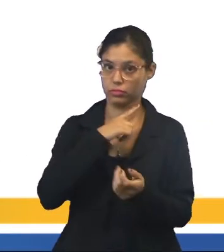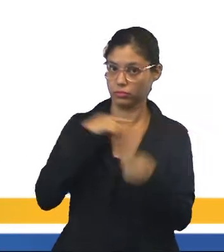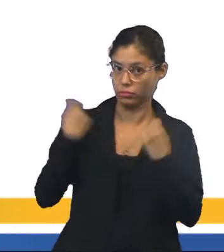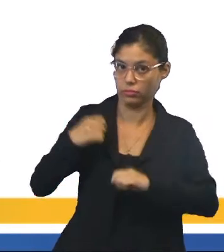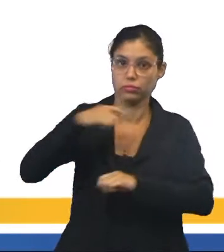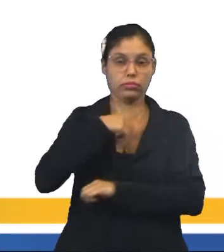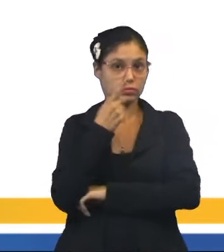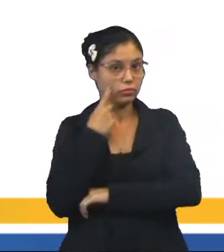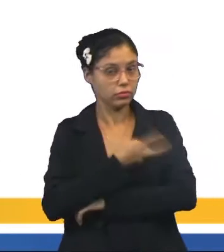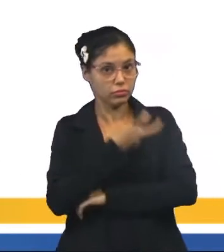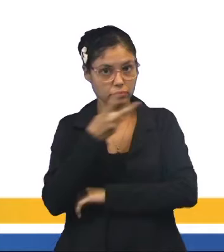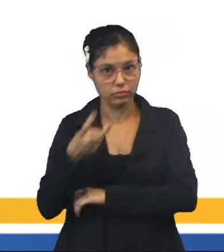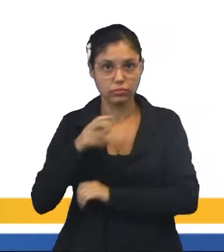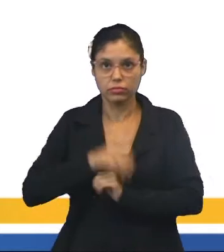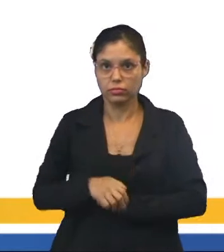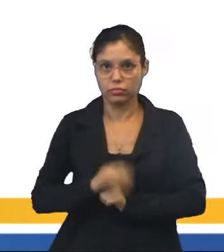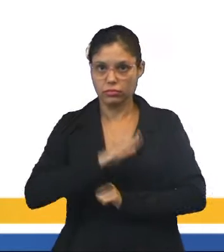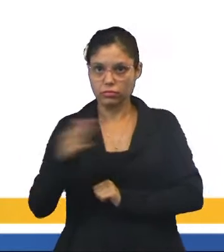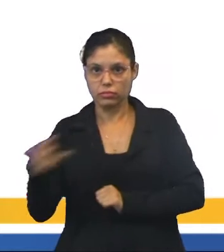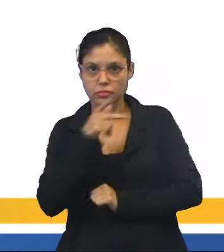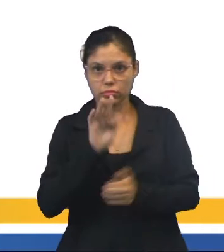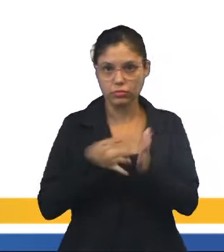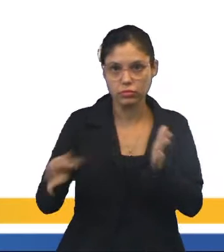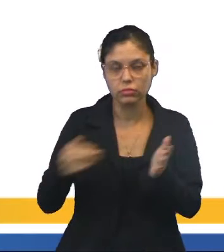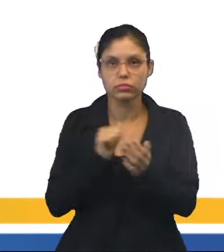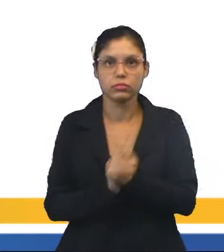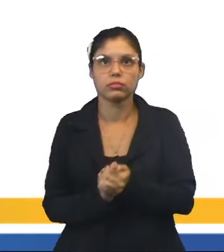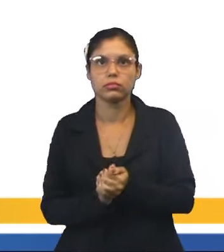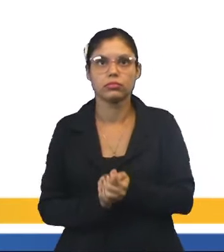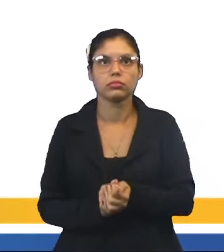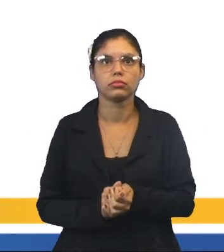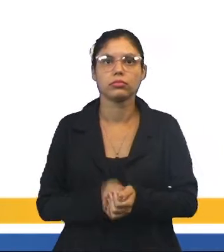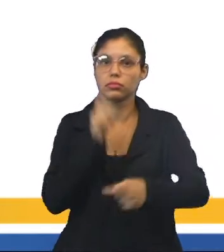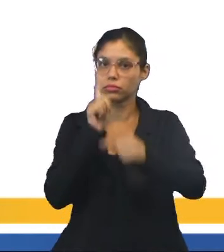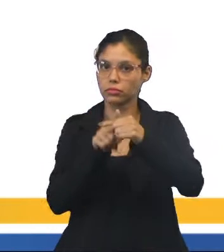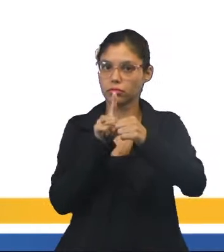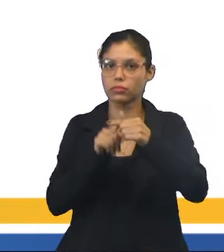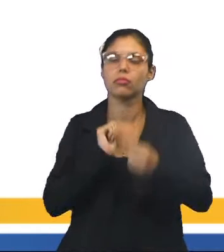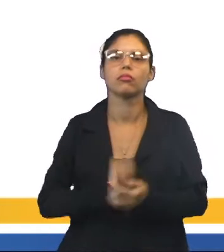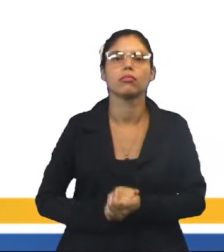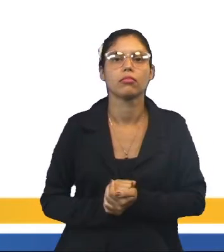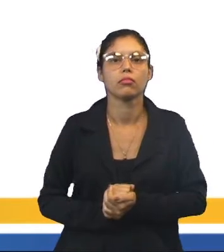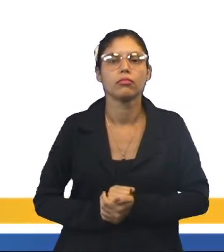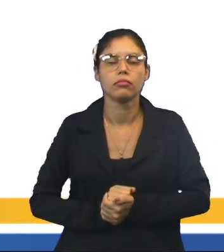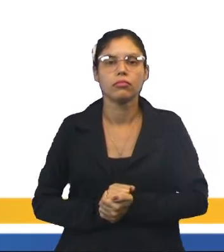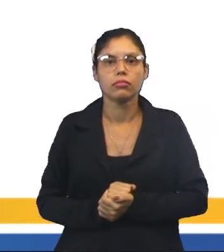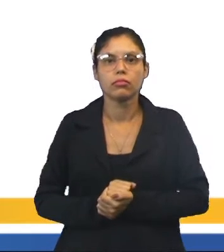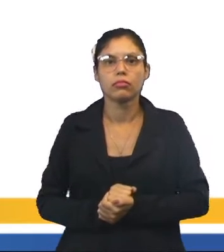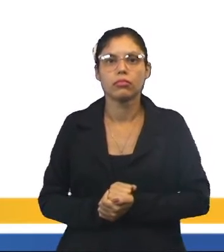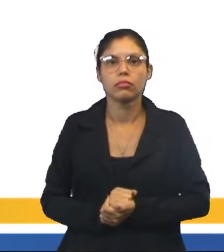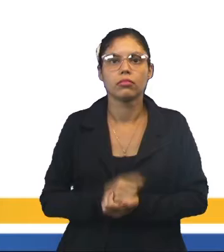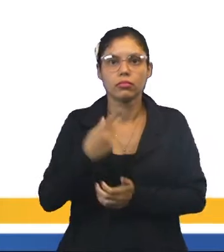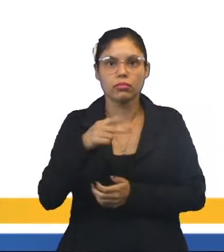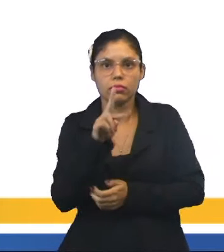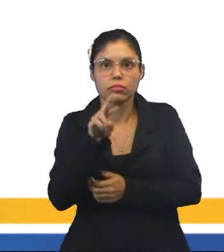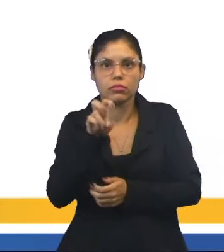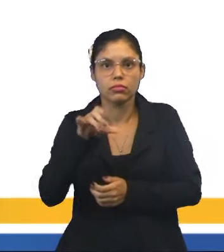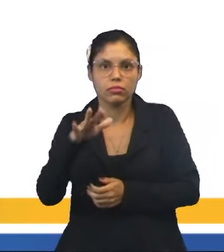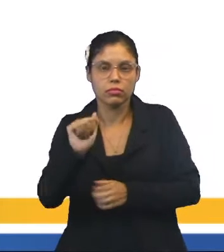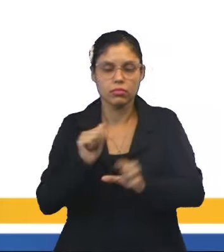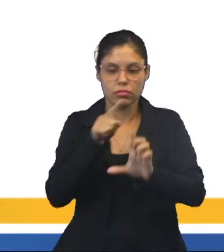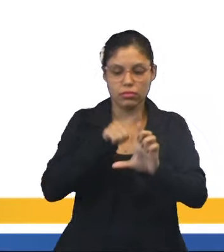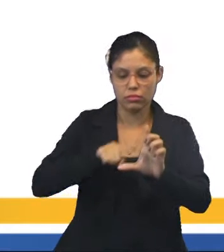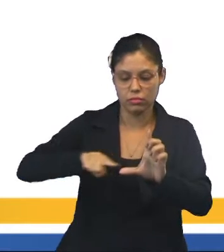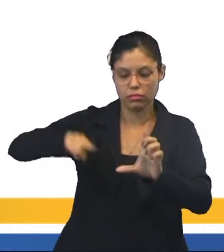que sempre observar quando a função é positiva, quer dizer que a minha parábola é para cima.